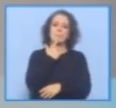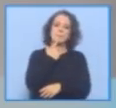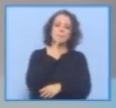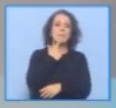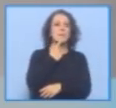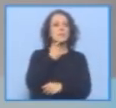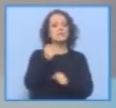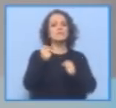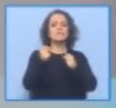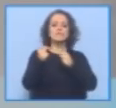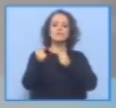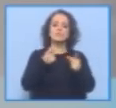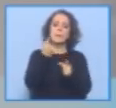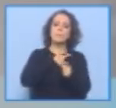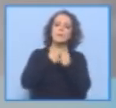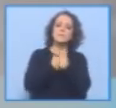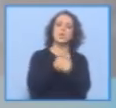estrela que devemos seguir?